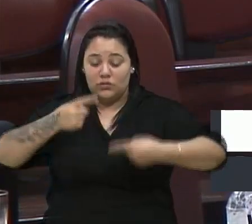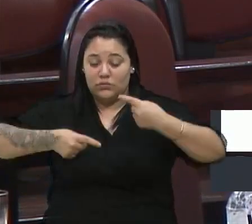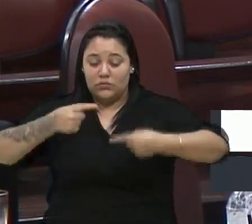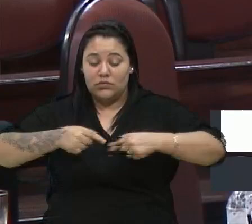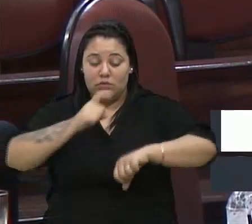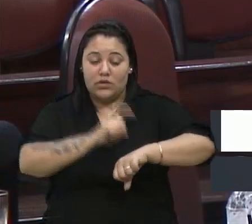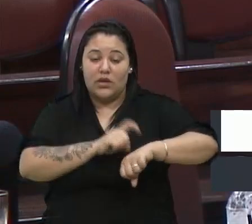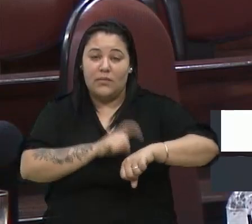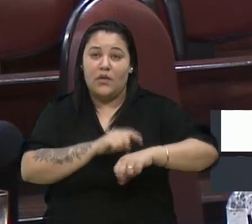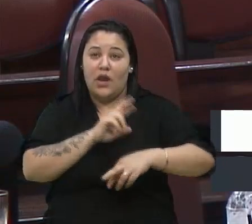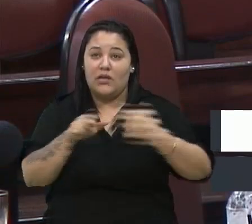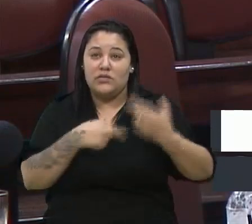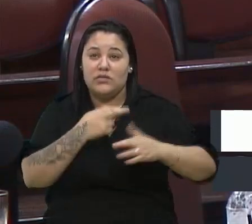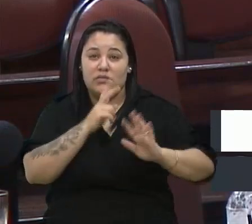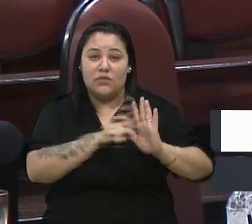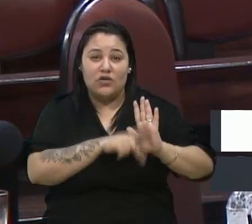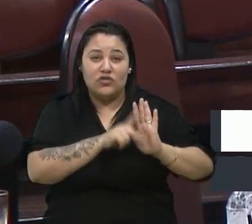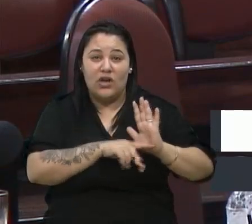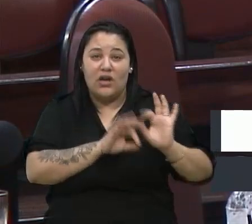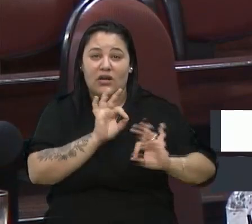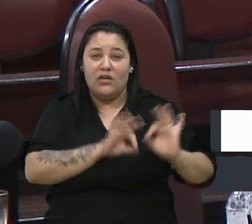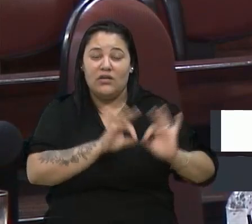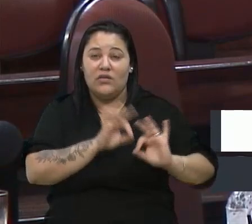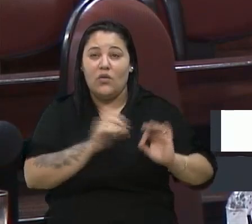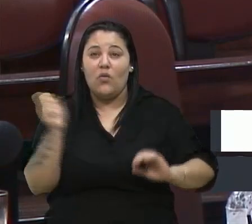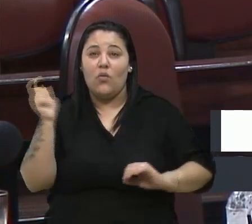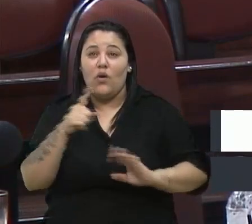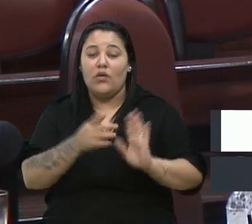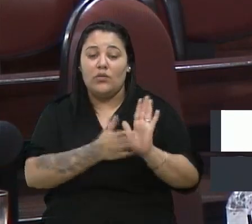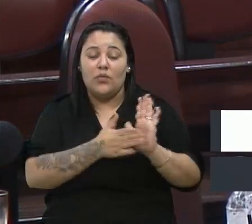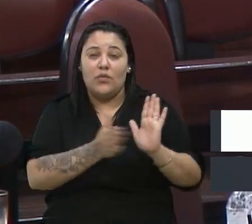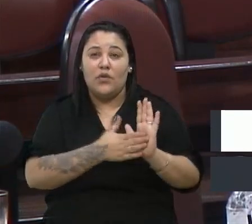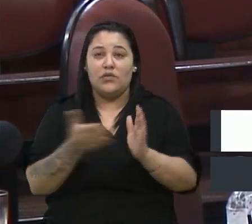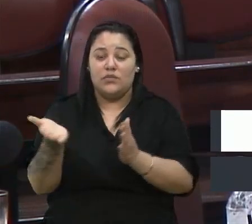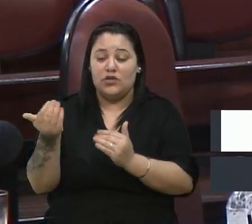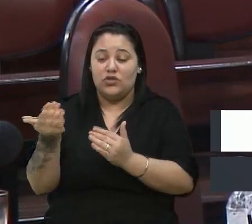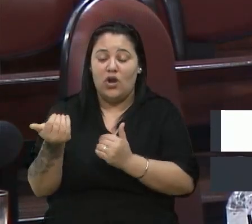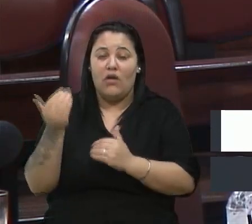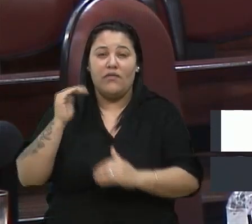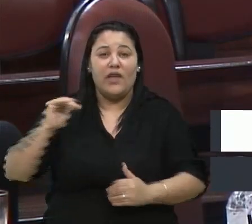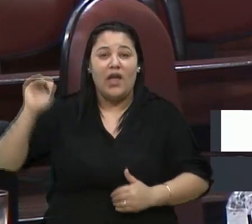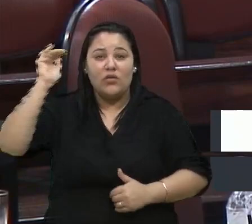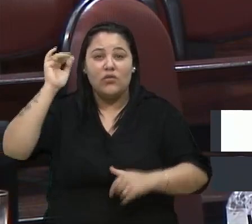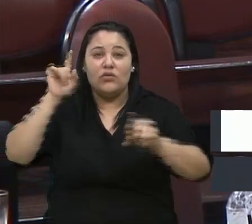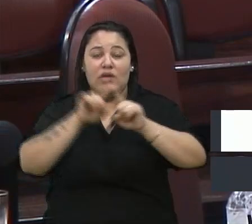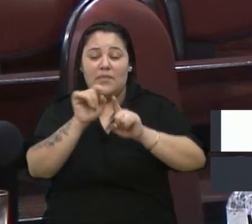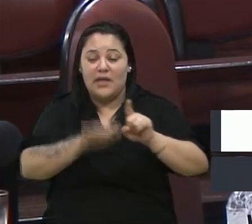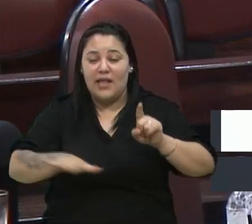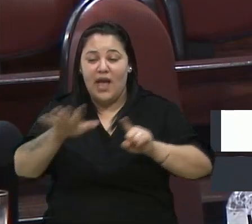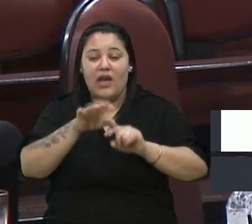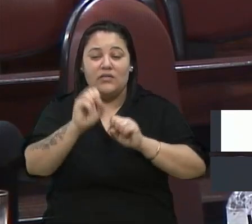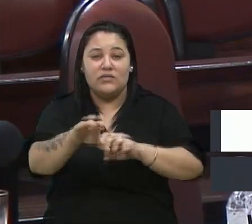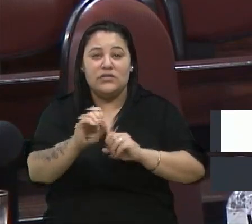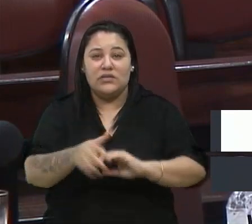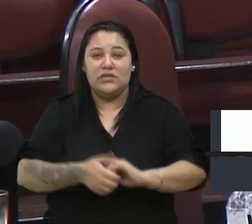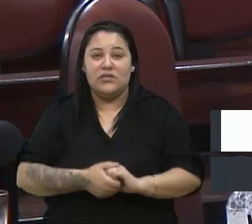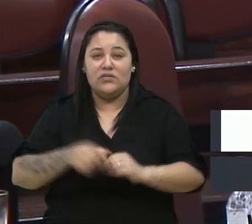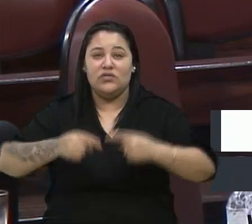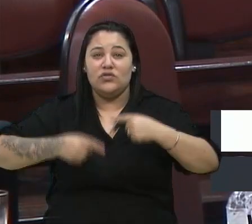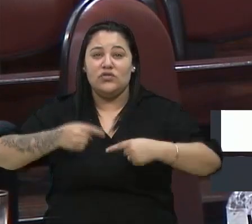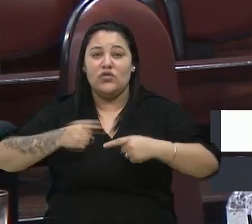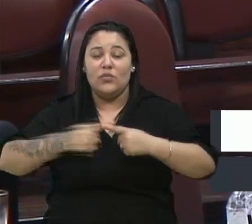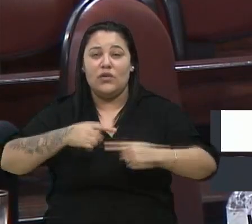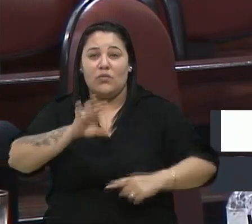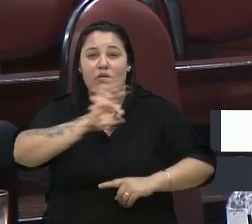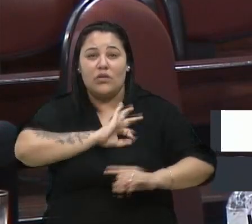cima desse projeto, debater qual que é o seu propósito para jovens, adultos, na área da educação, debater o policiamento